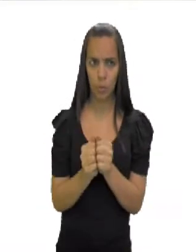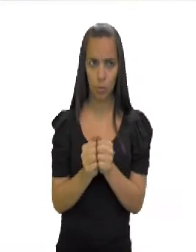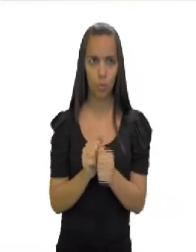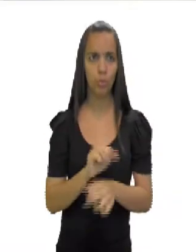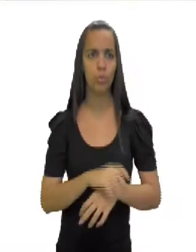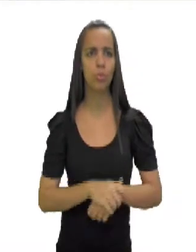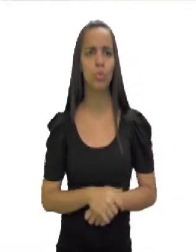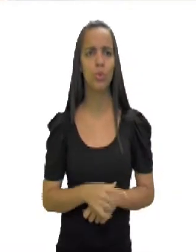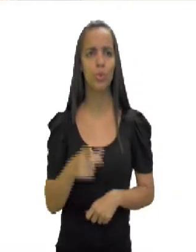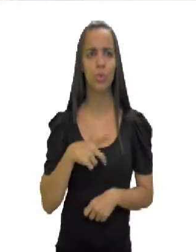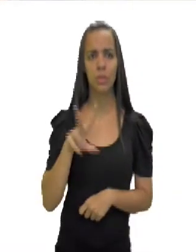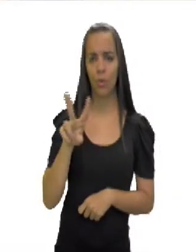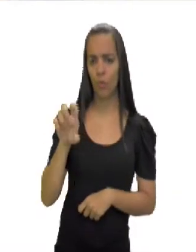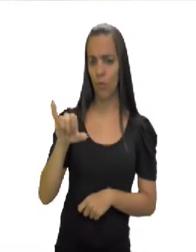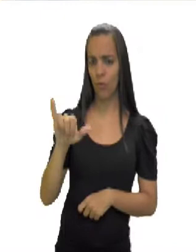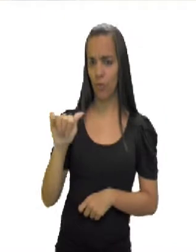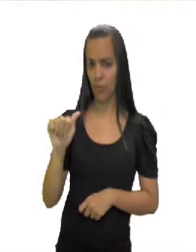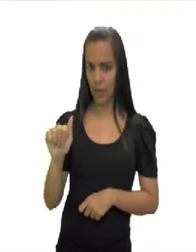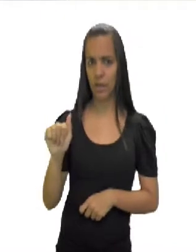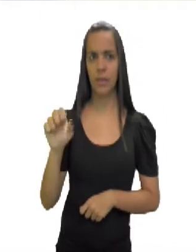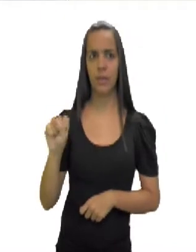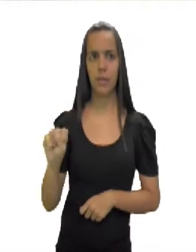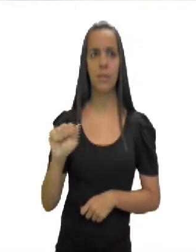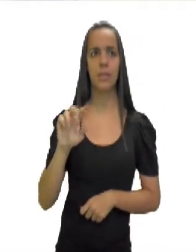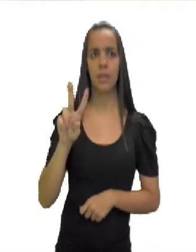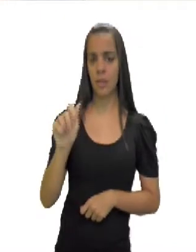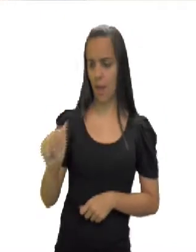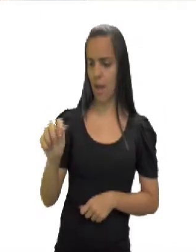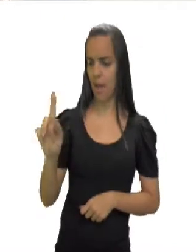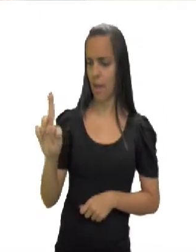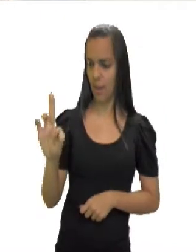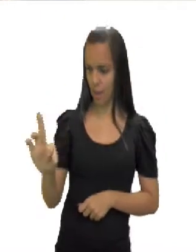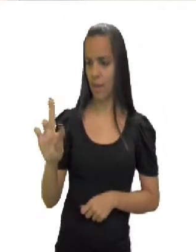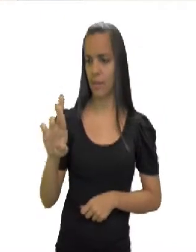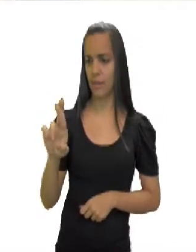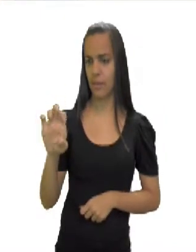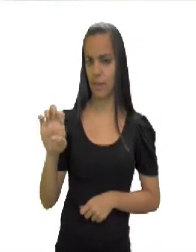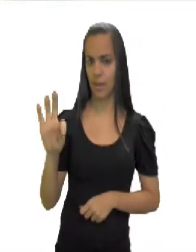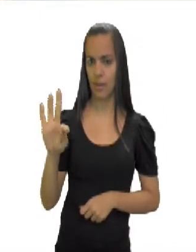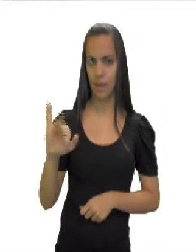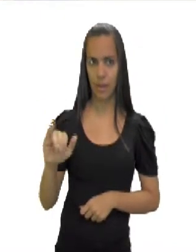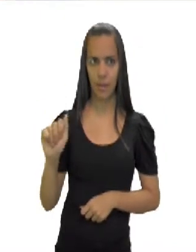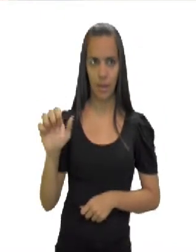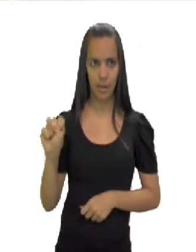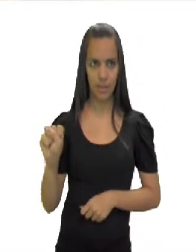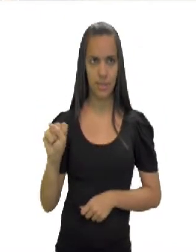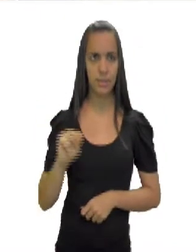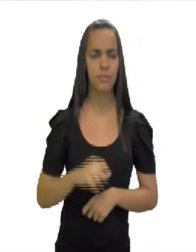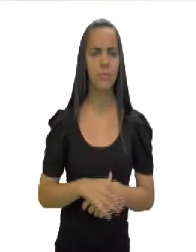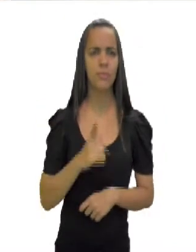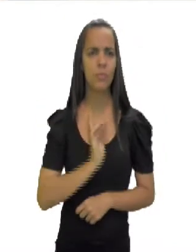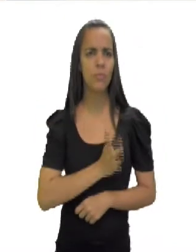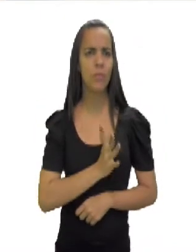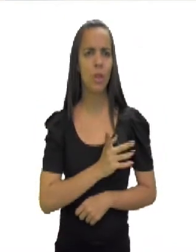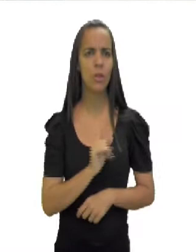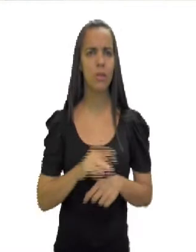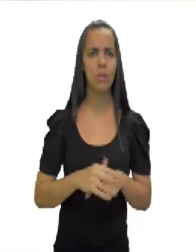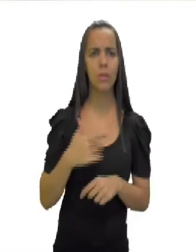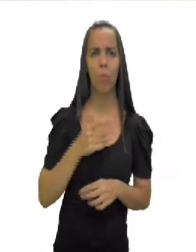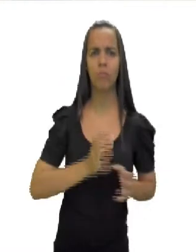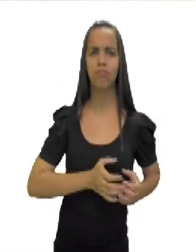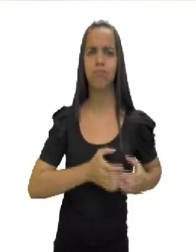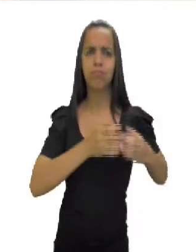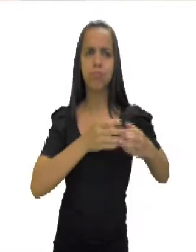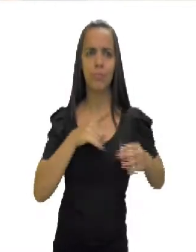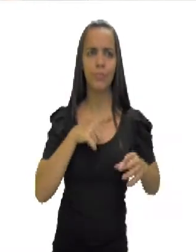o coração. E o coração é o órgão que bombeia o sangue. Os vasos sanguíneos